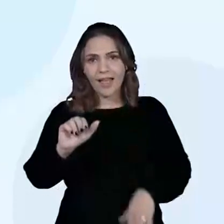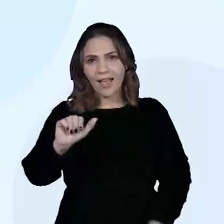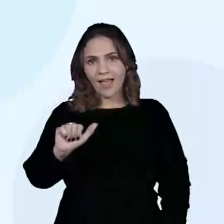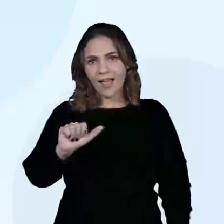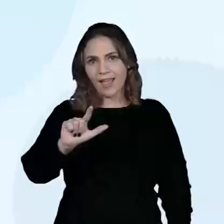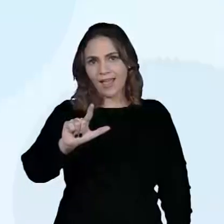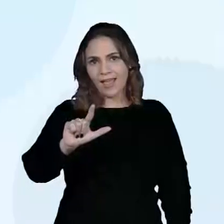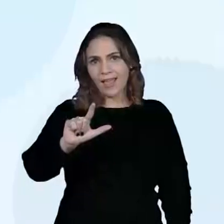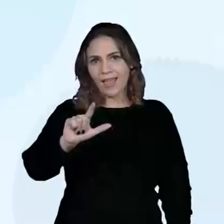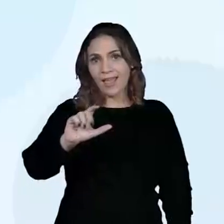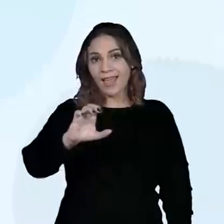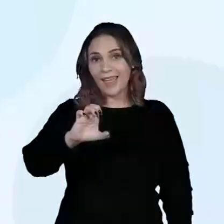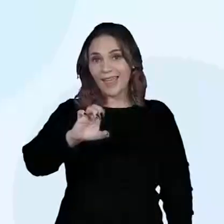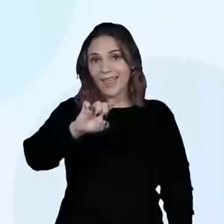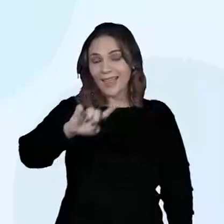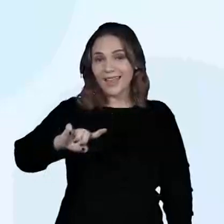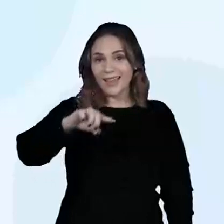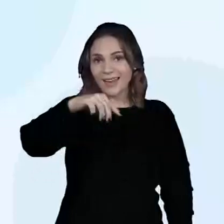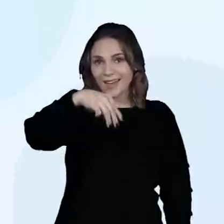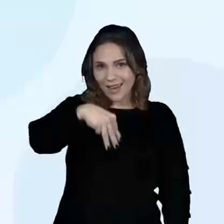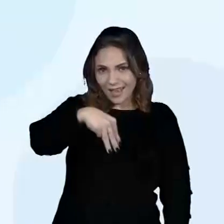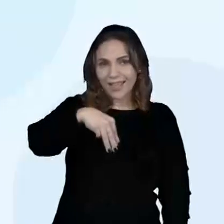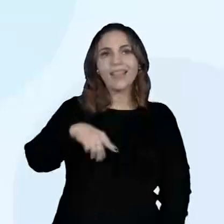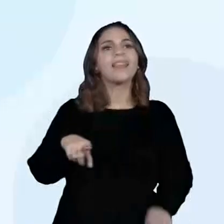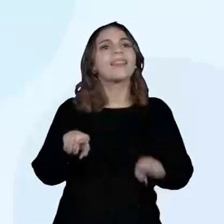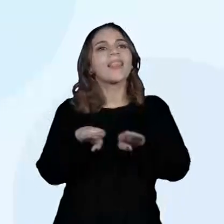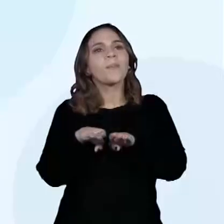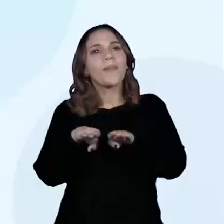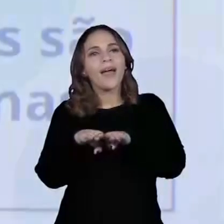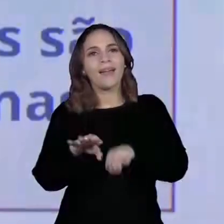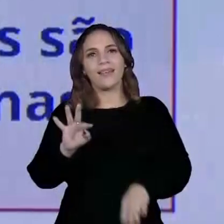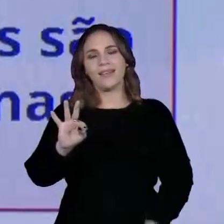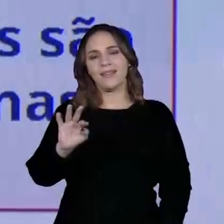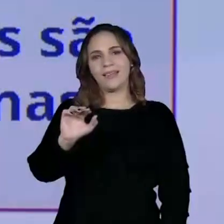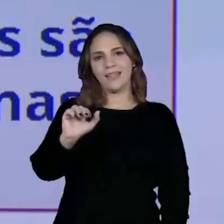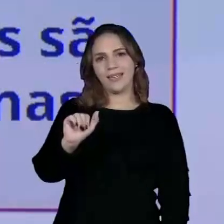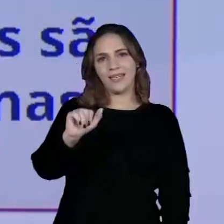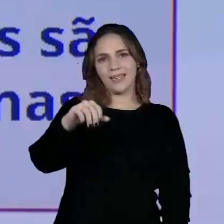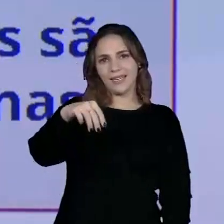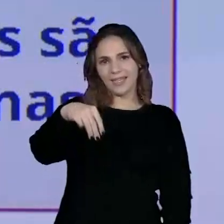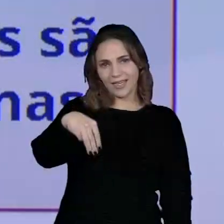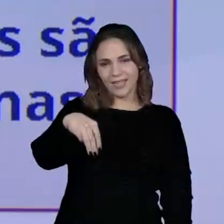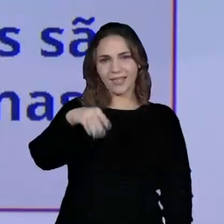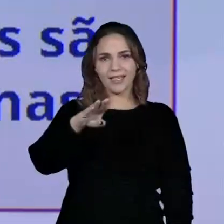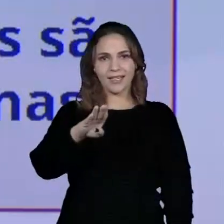Cabe na mesma regra do também. Ó, a minha sílaba forte é o bem.